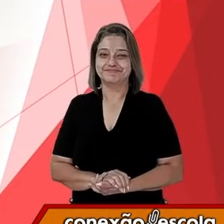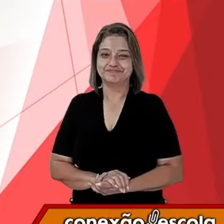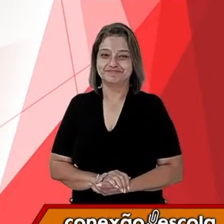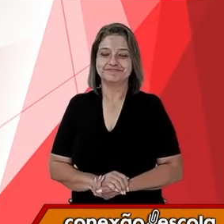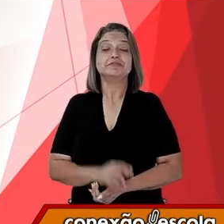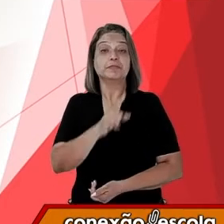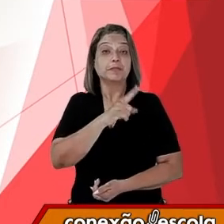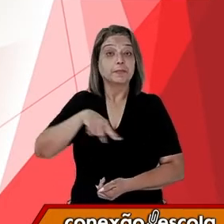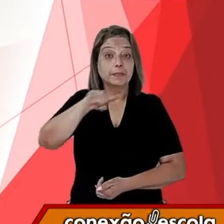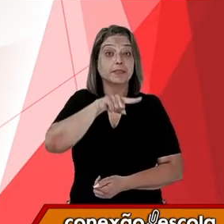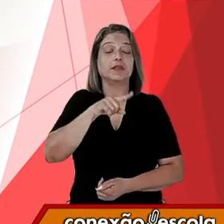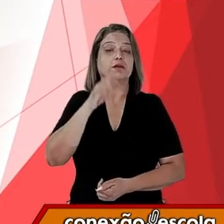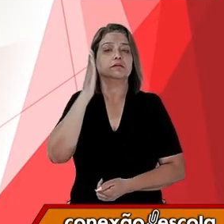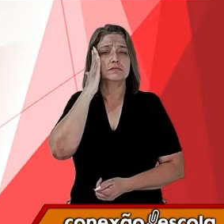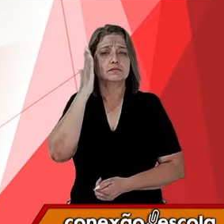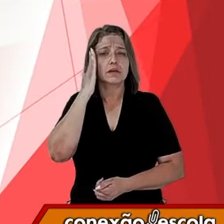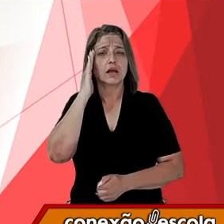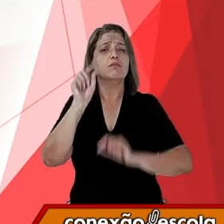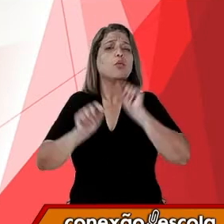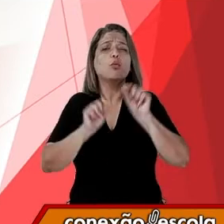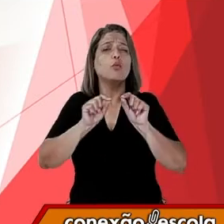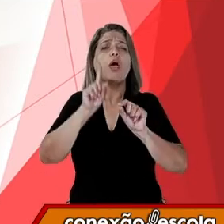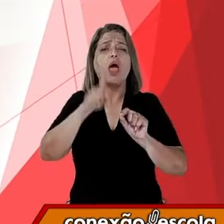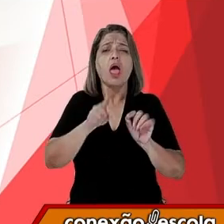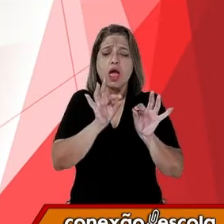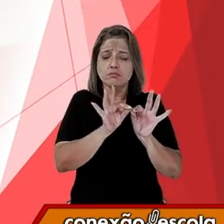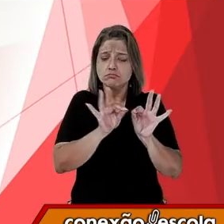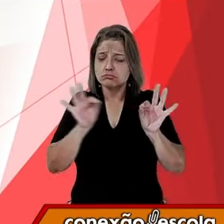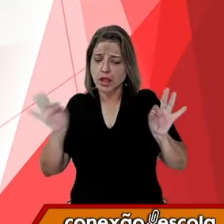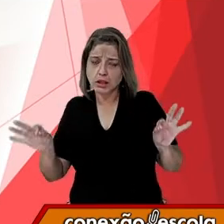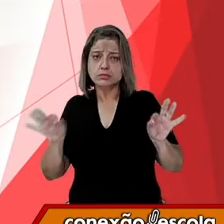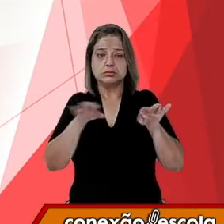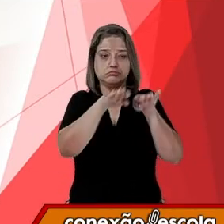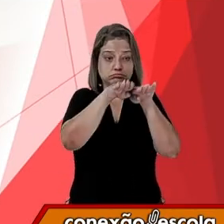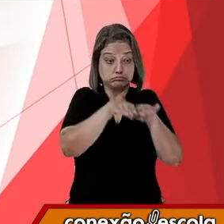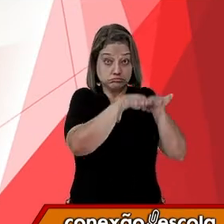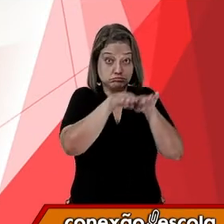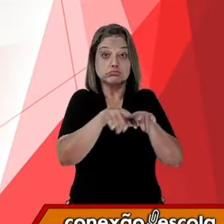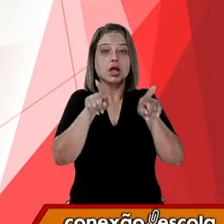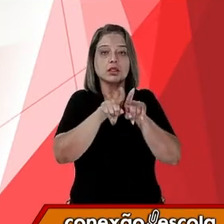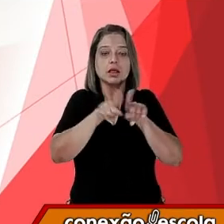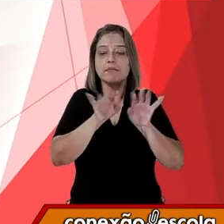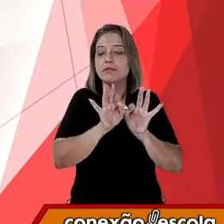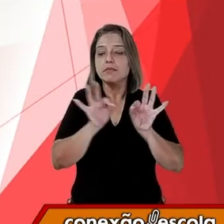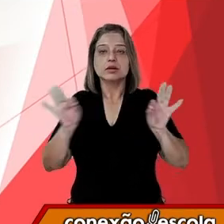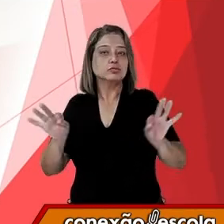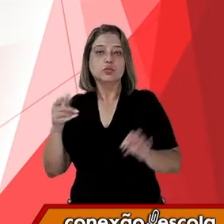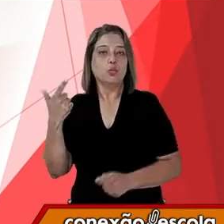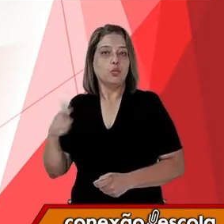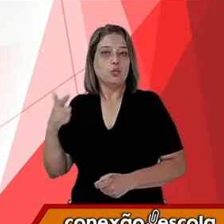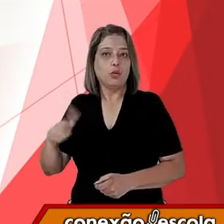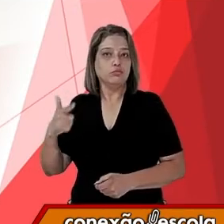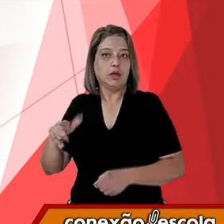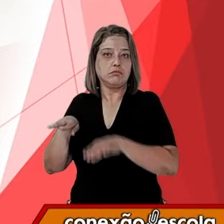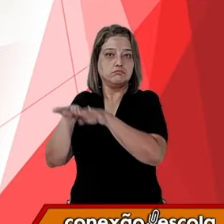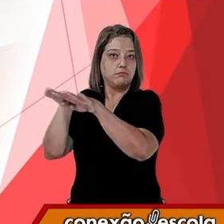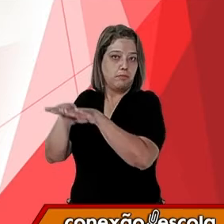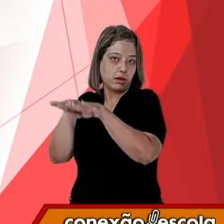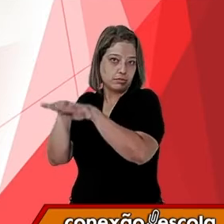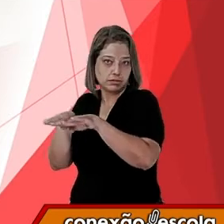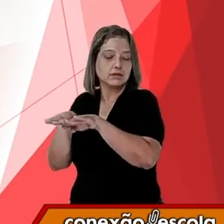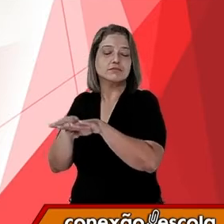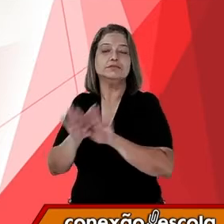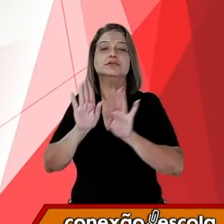Você sabe o que significa medidas padronizadas e medidas não padronizadas? Bom,